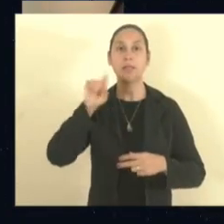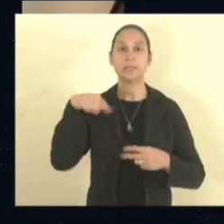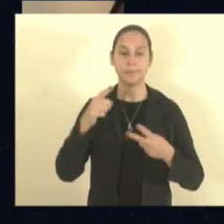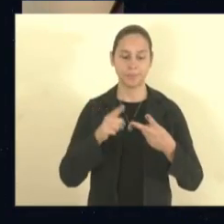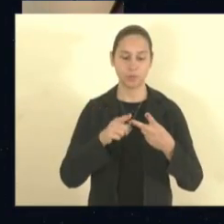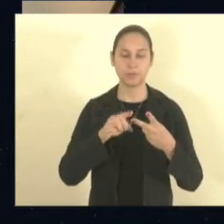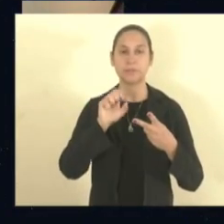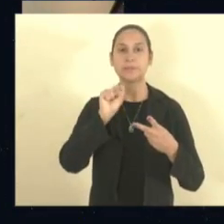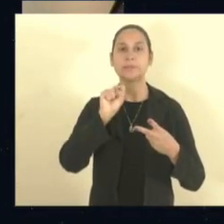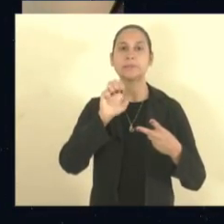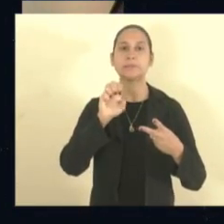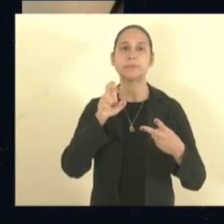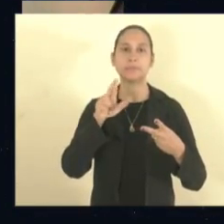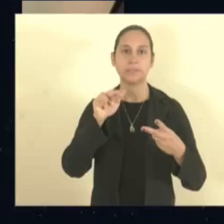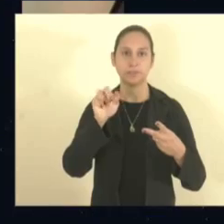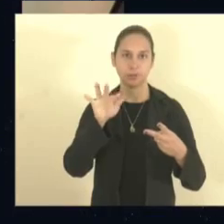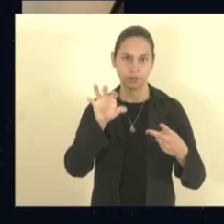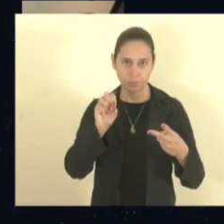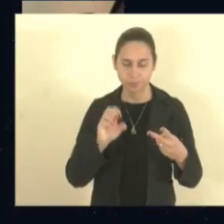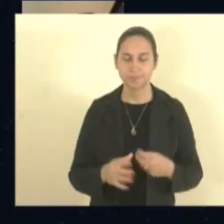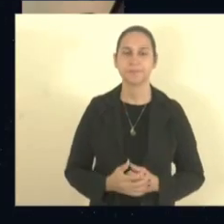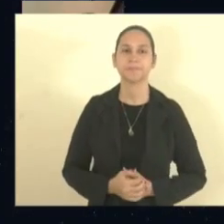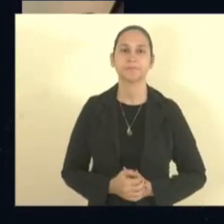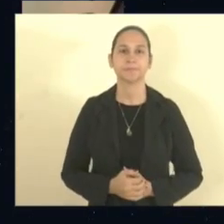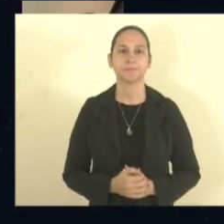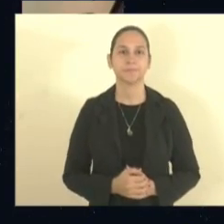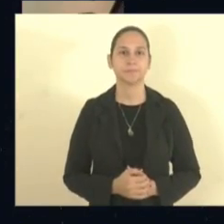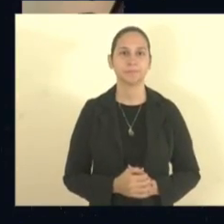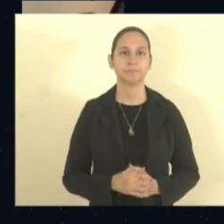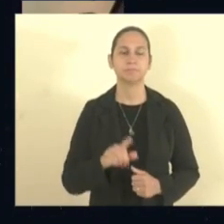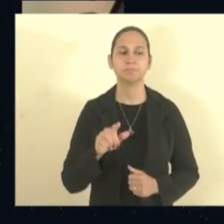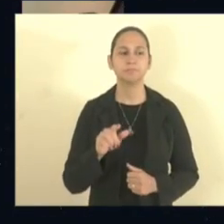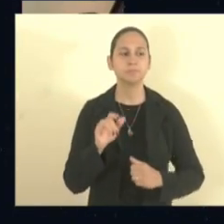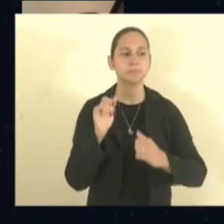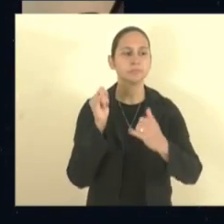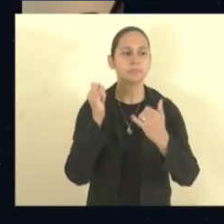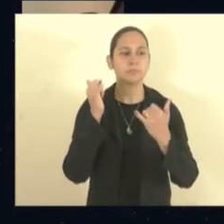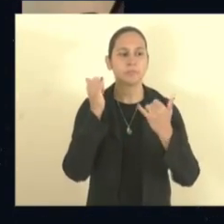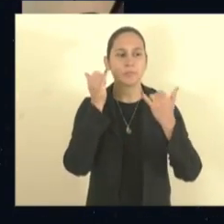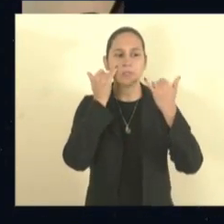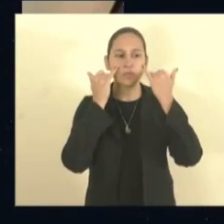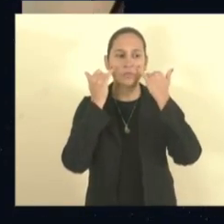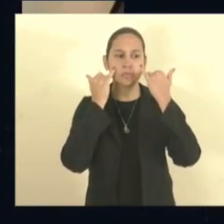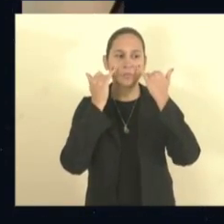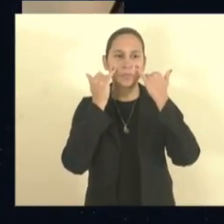Meneghelli. Pela ordem, presidente, depois também. Qual é a informação, presidente?